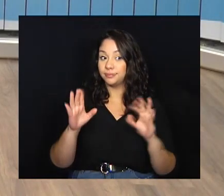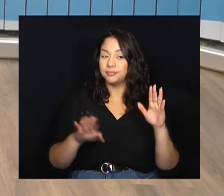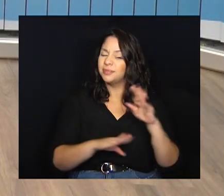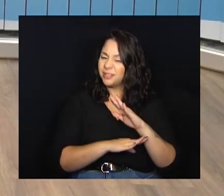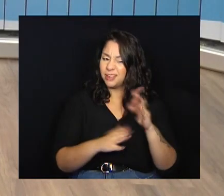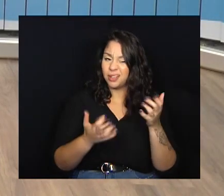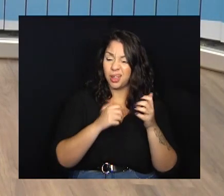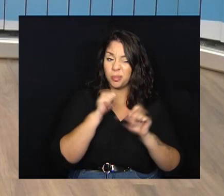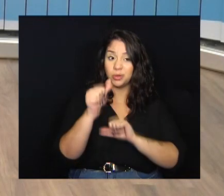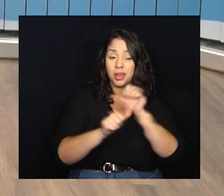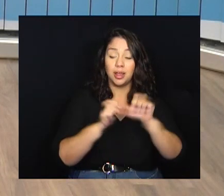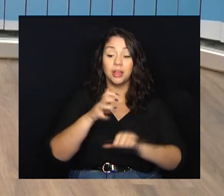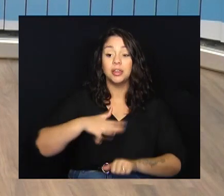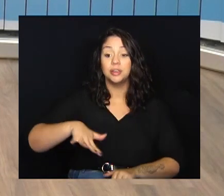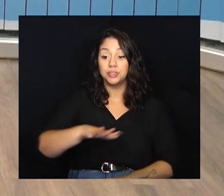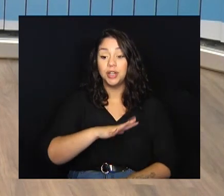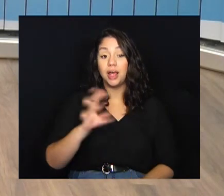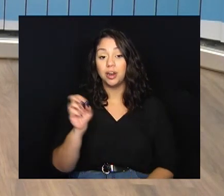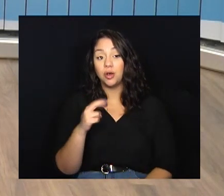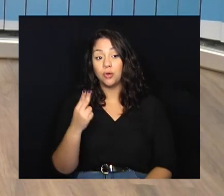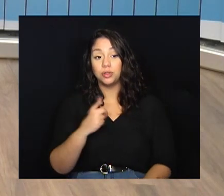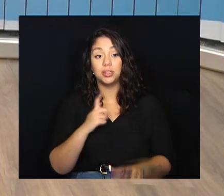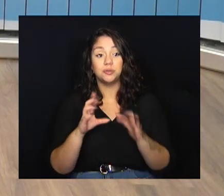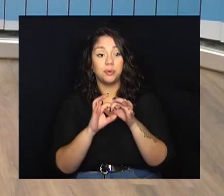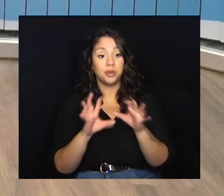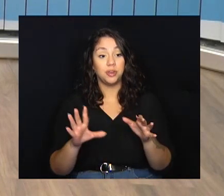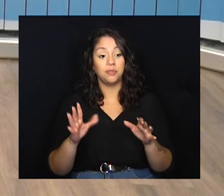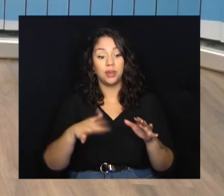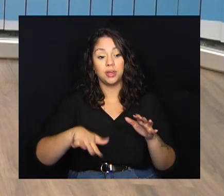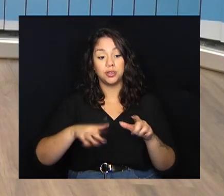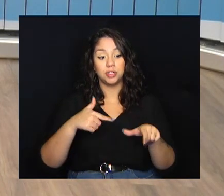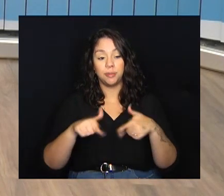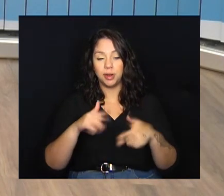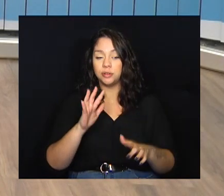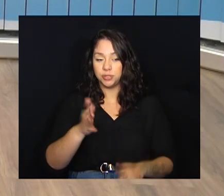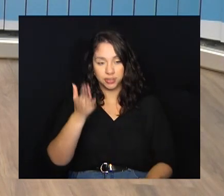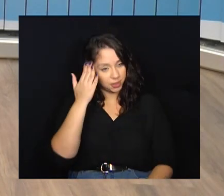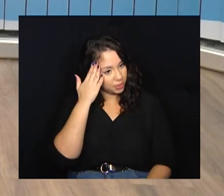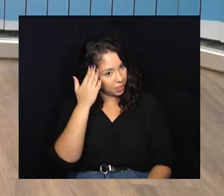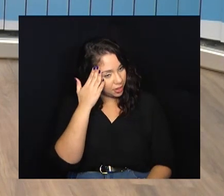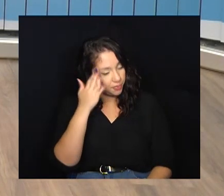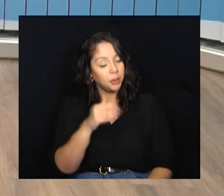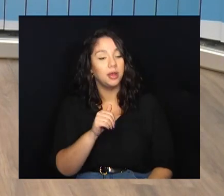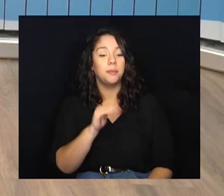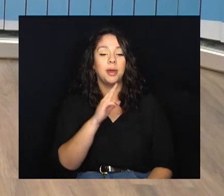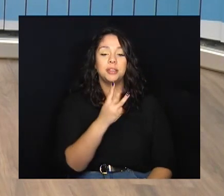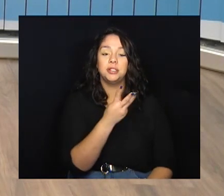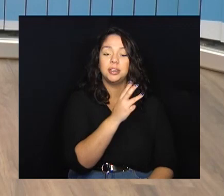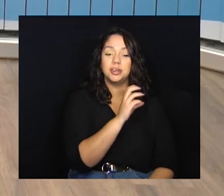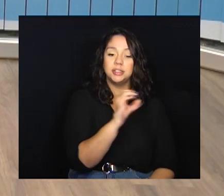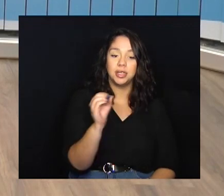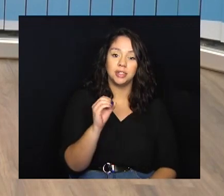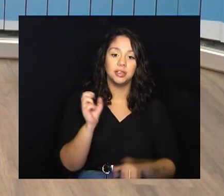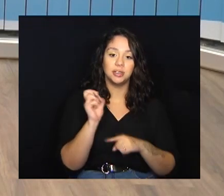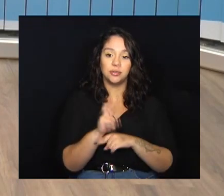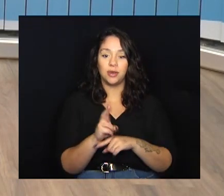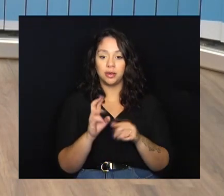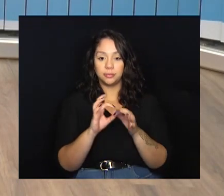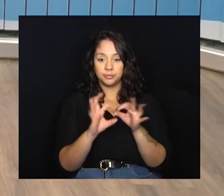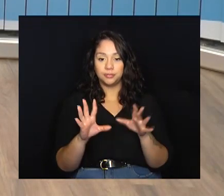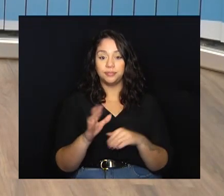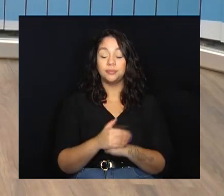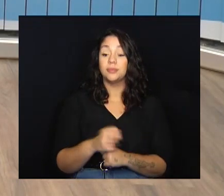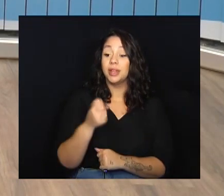de área ou você tá disponível para o mercado de trabalho você ouviu né são mais de 300 vagas disponíveis Então olha aqui ó